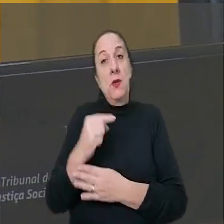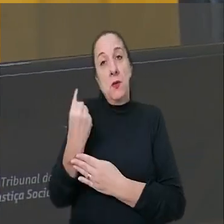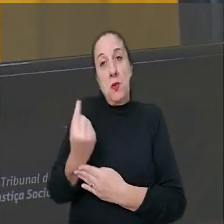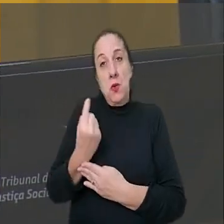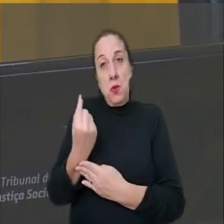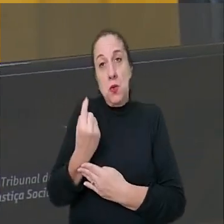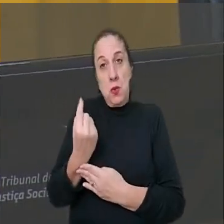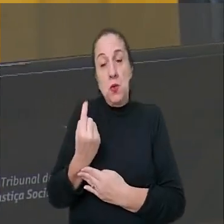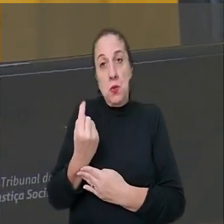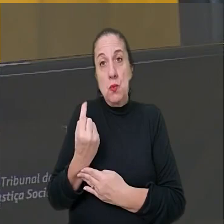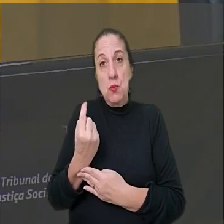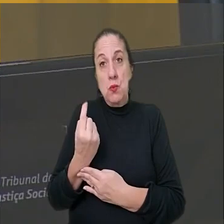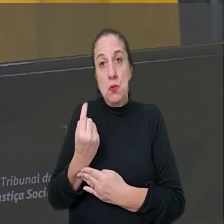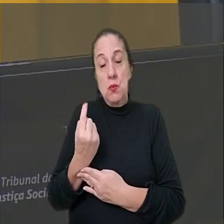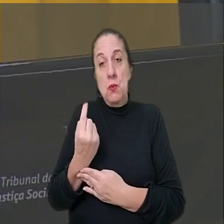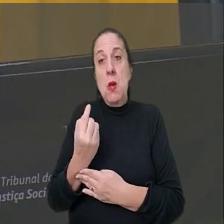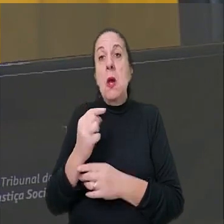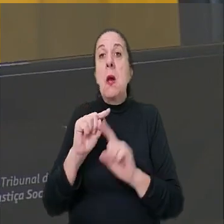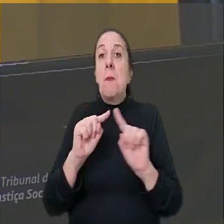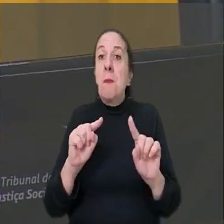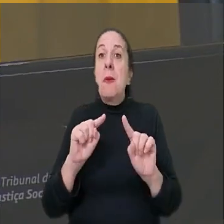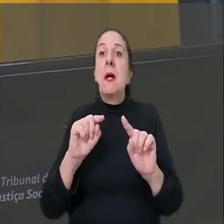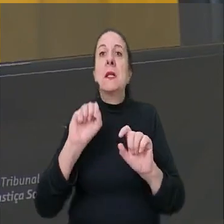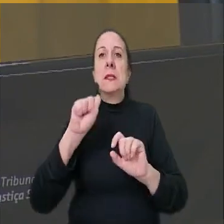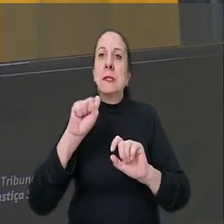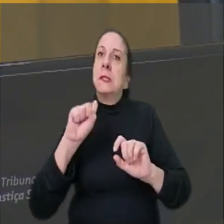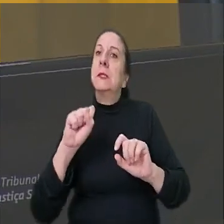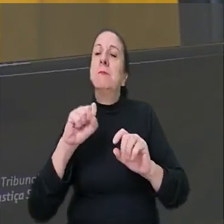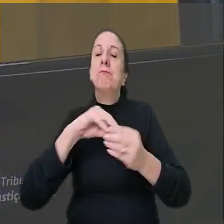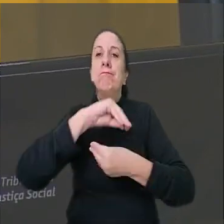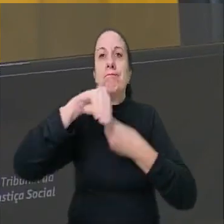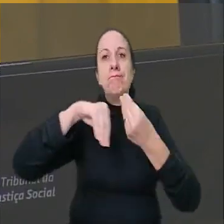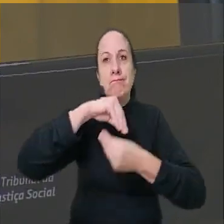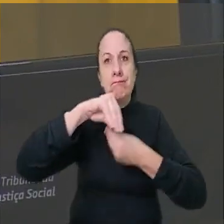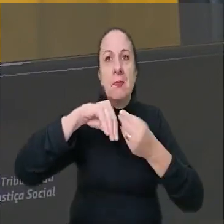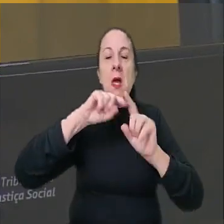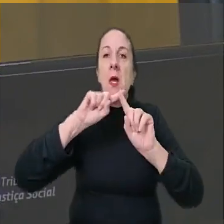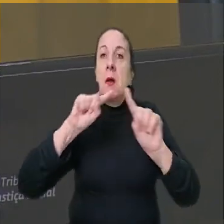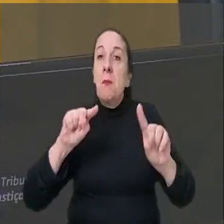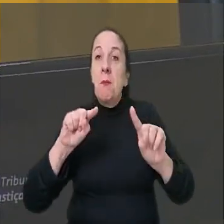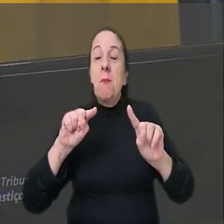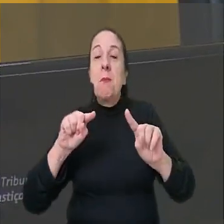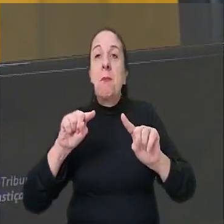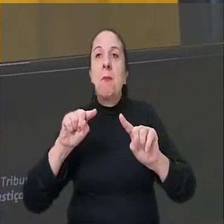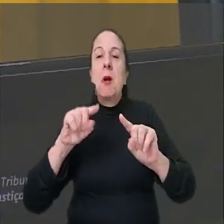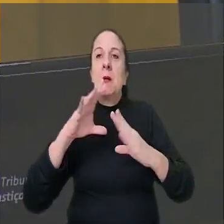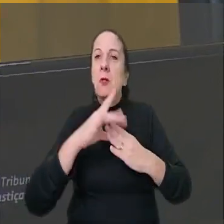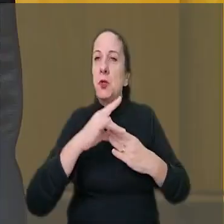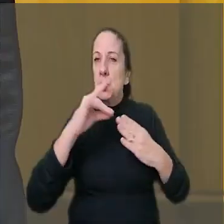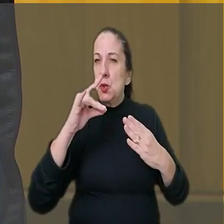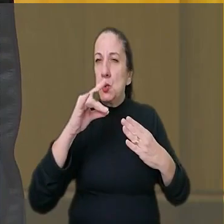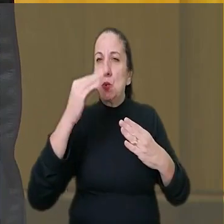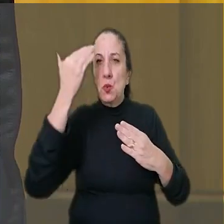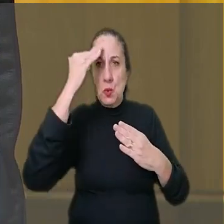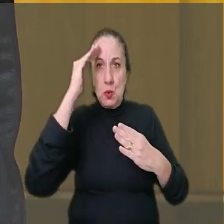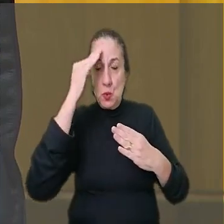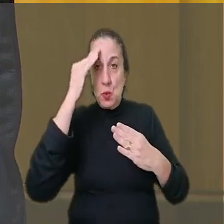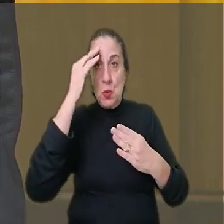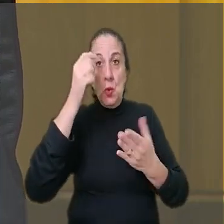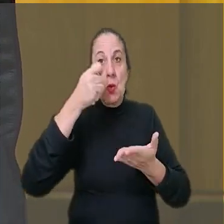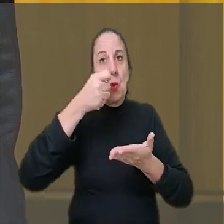direitos individuais homogêneos, mas sim heterogêneos. Entretanto, ela destacou que há